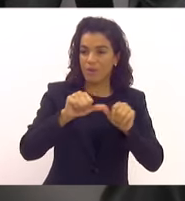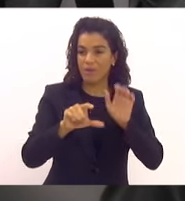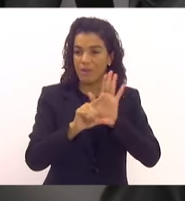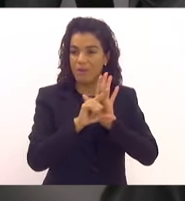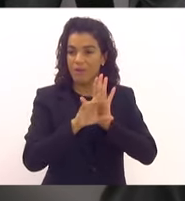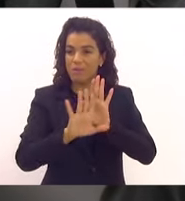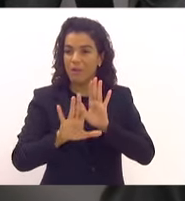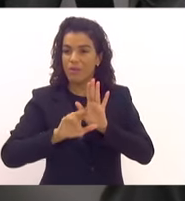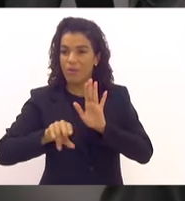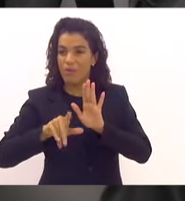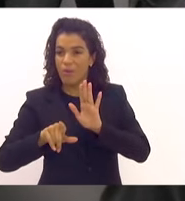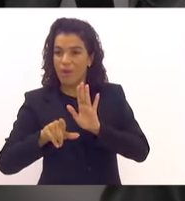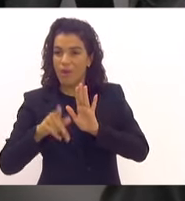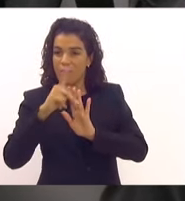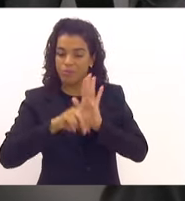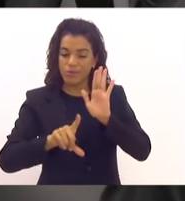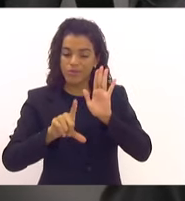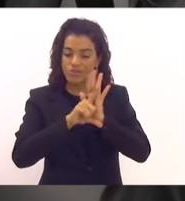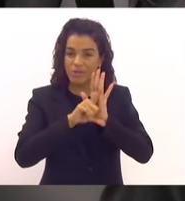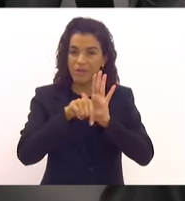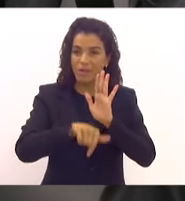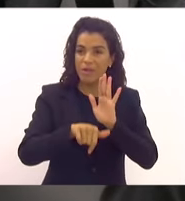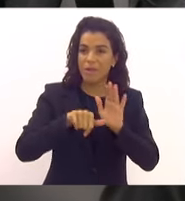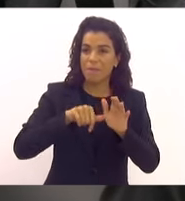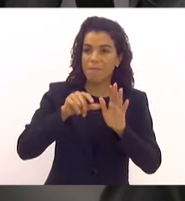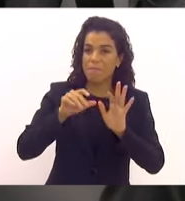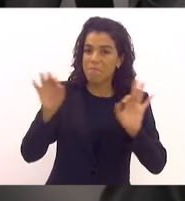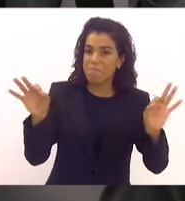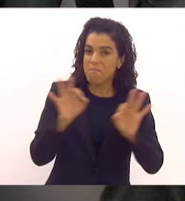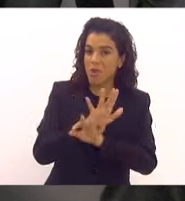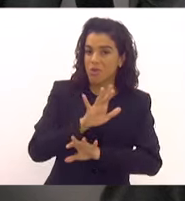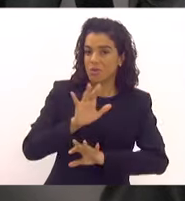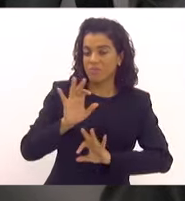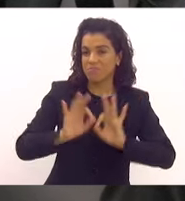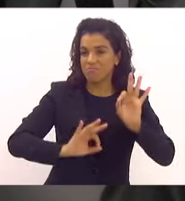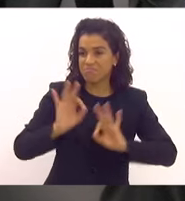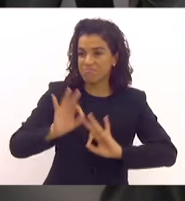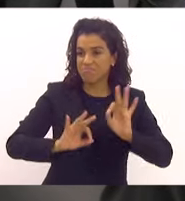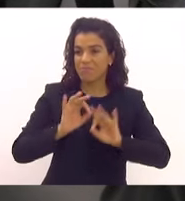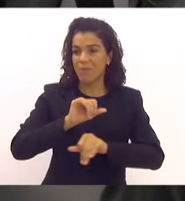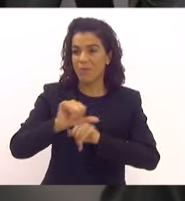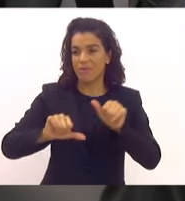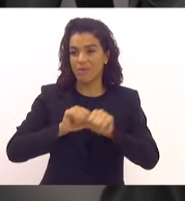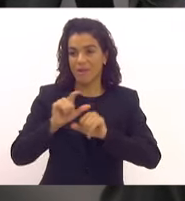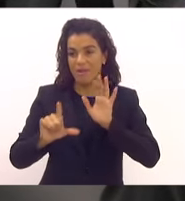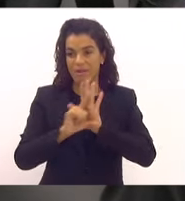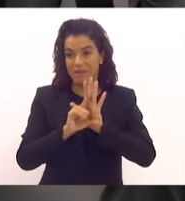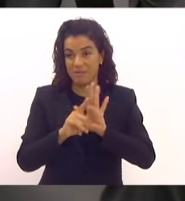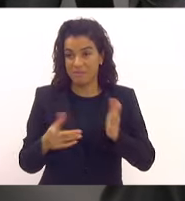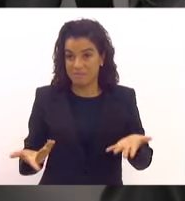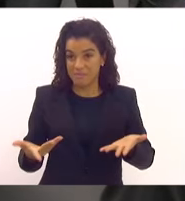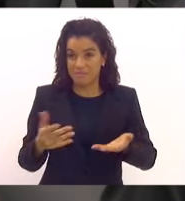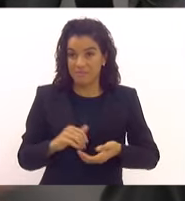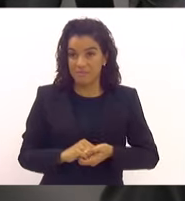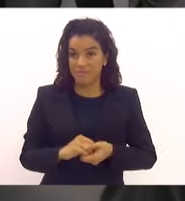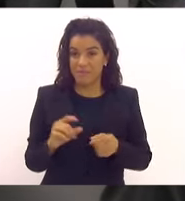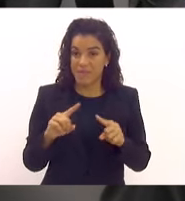ele não é um projeto preparado para mudar a lei. Teria que ter uma adequação legislativa.